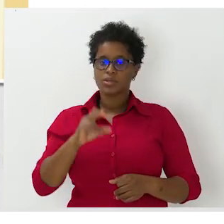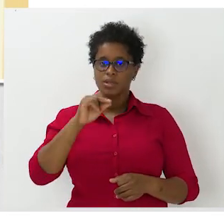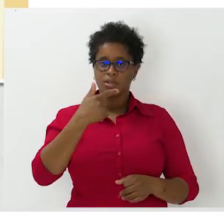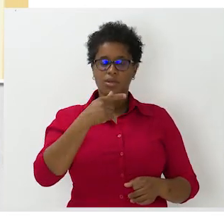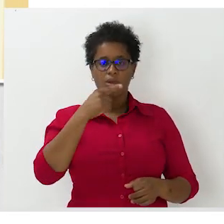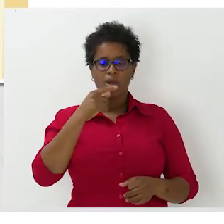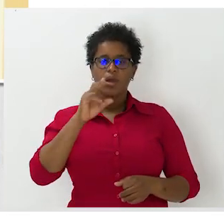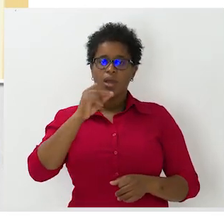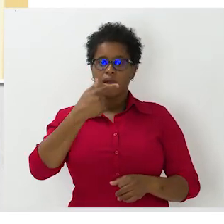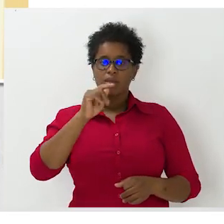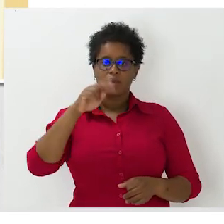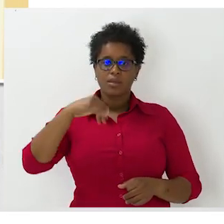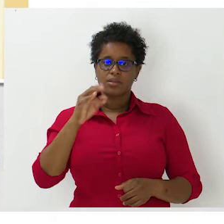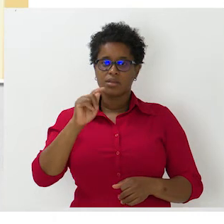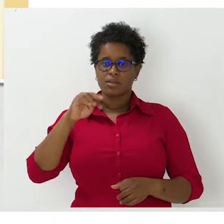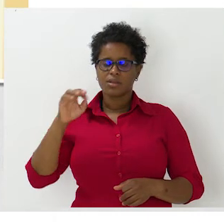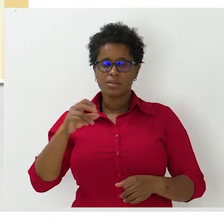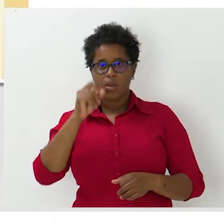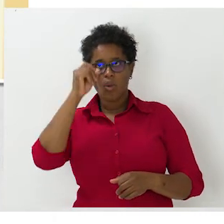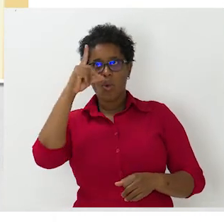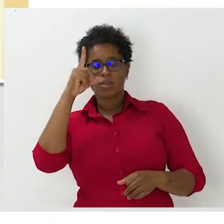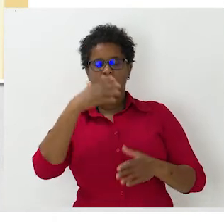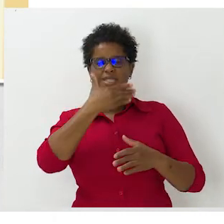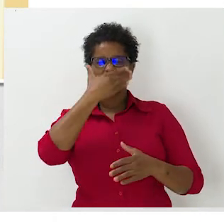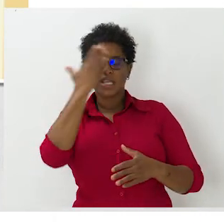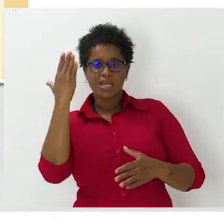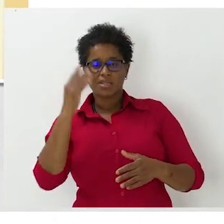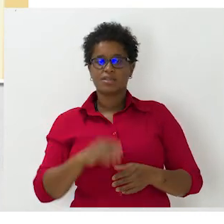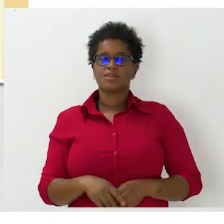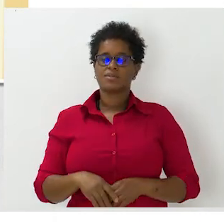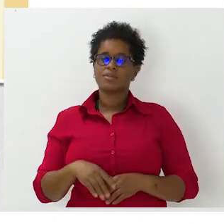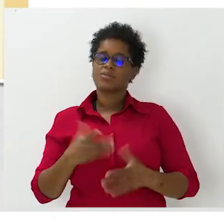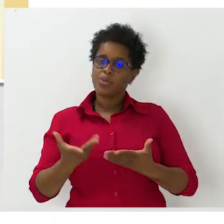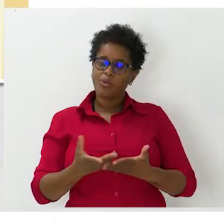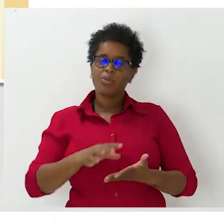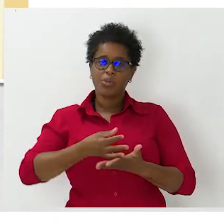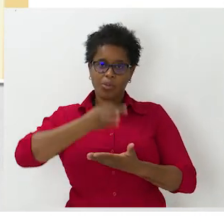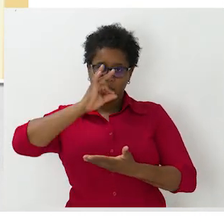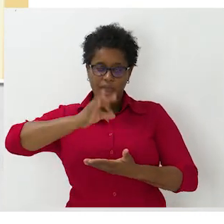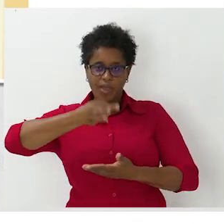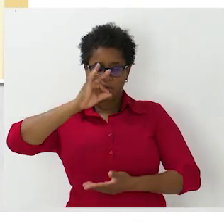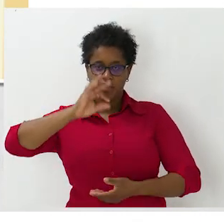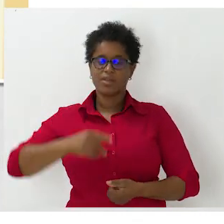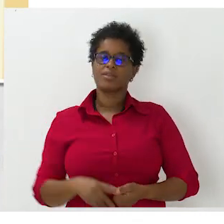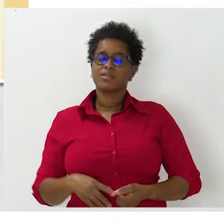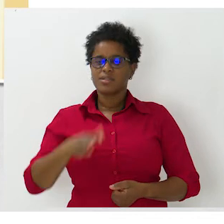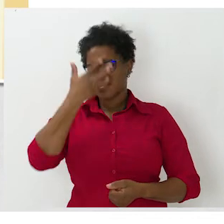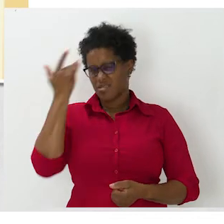atenienses acordavam cedo e tomavam um pequeno almoço